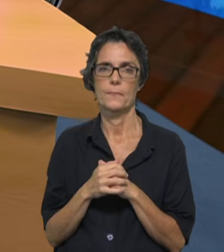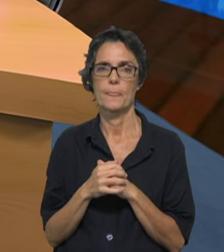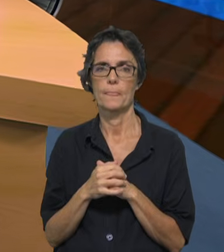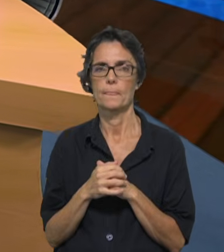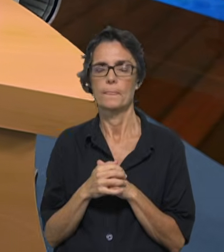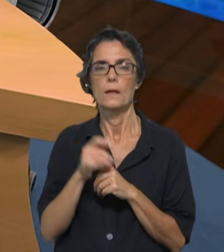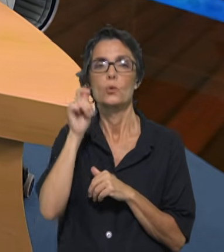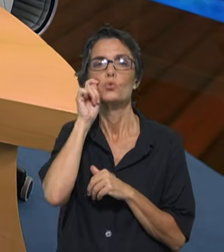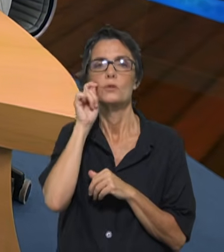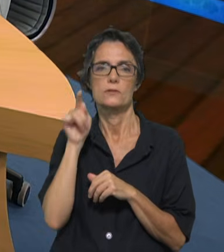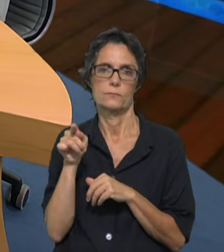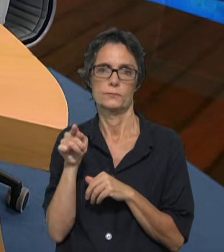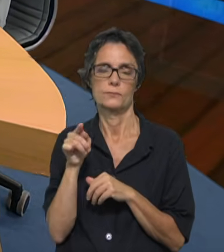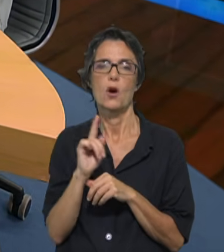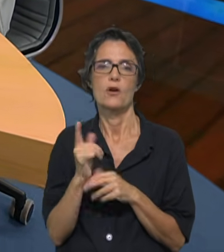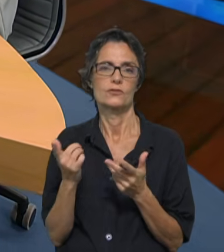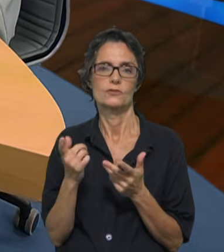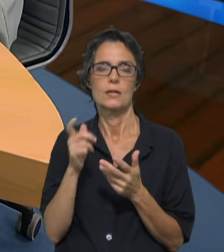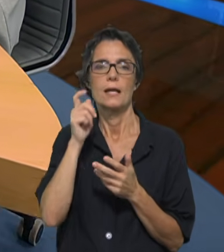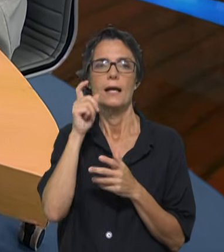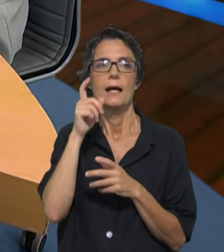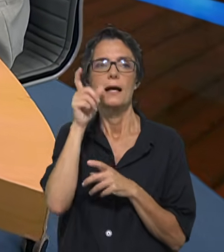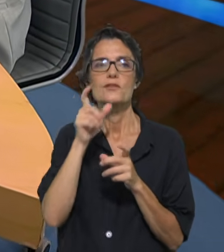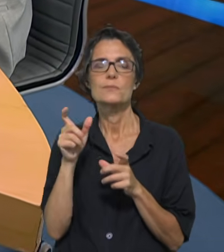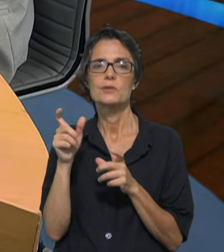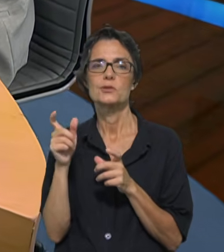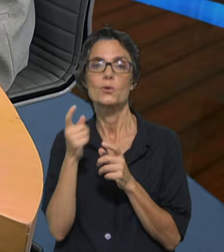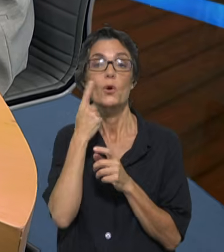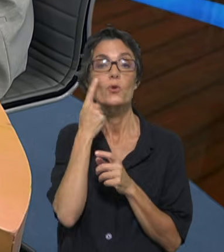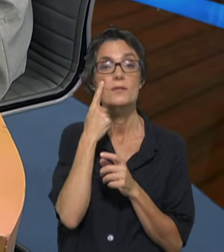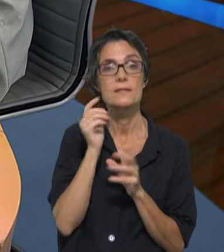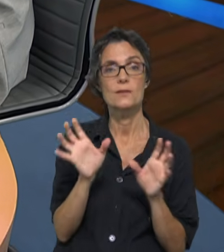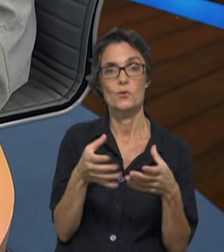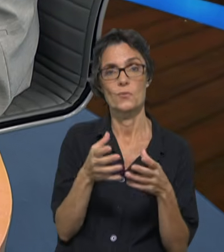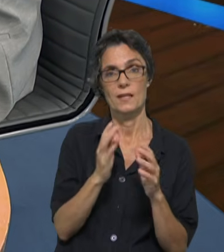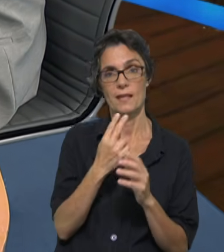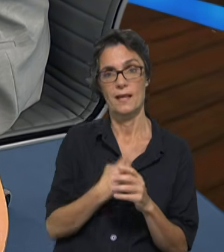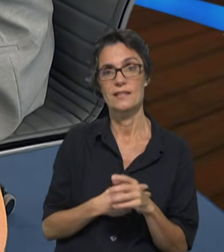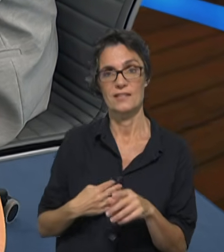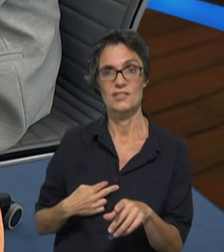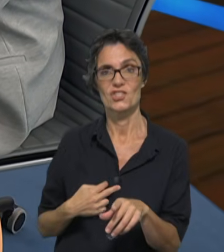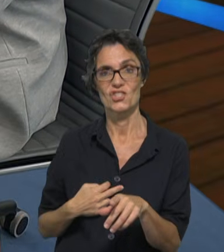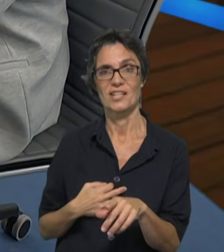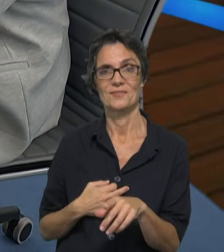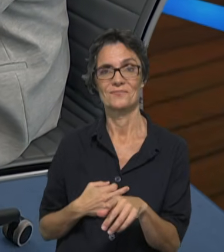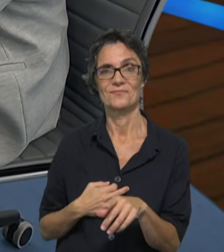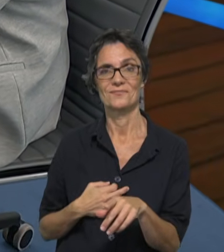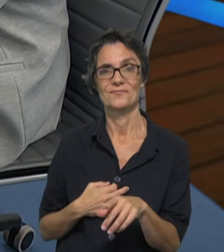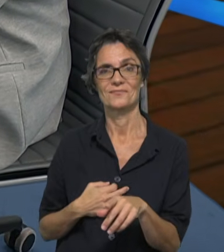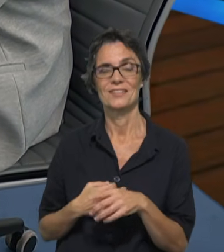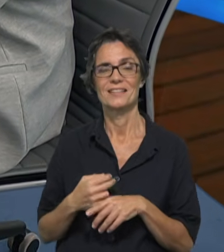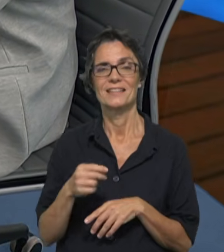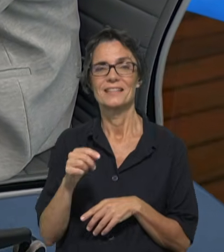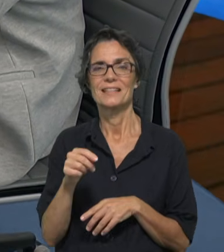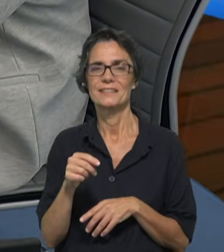turismo é uma forma das pessoas se aproximarem das comunidades cristãs. Cada e já estamos a entrar na mensagem